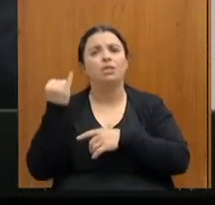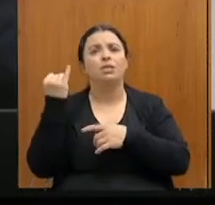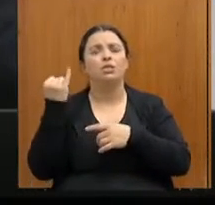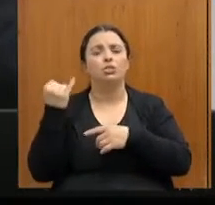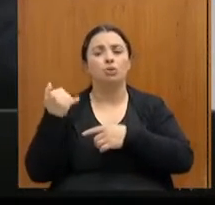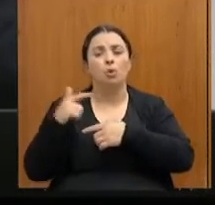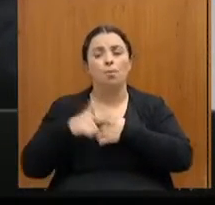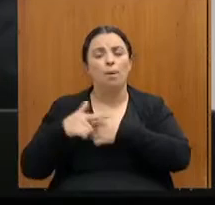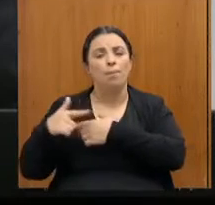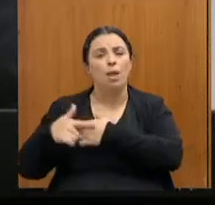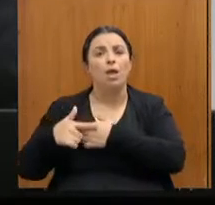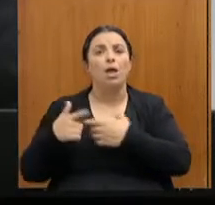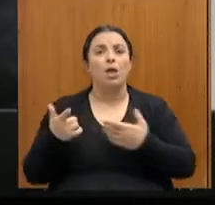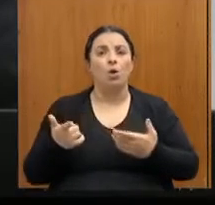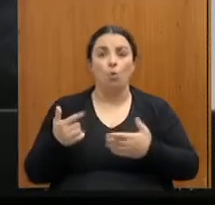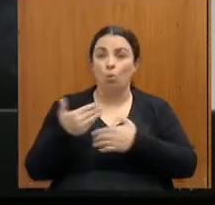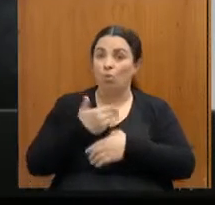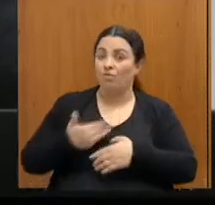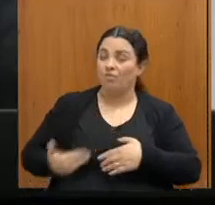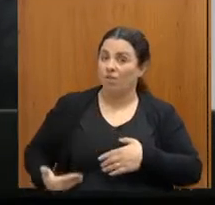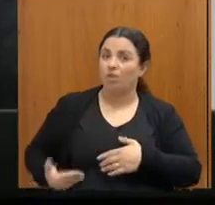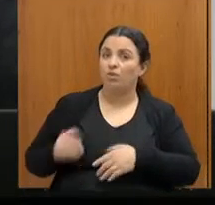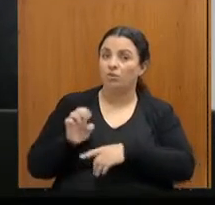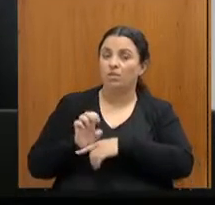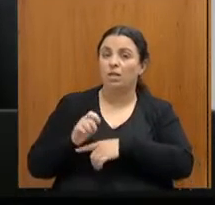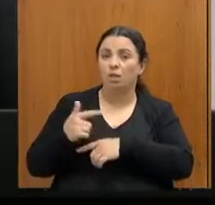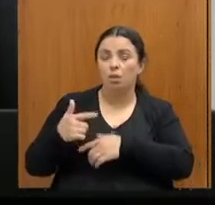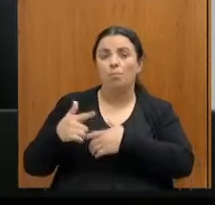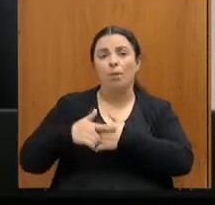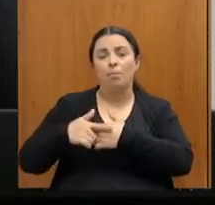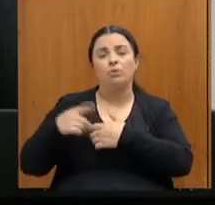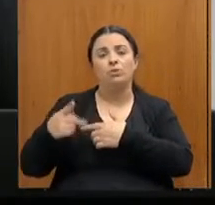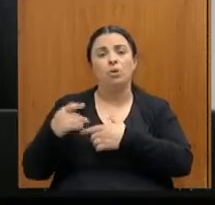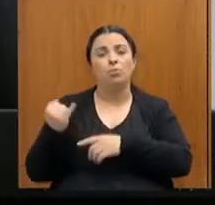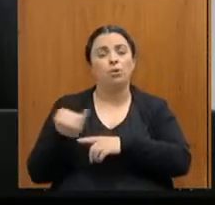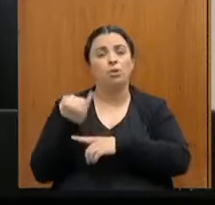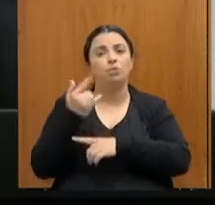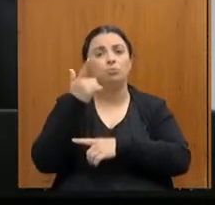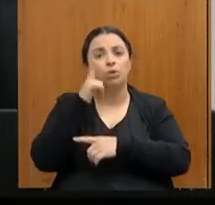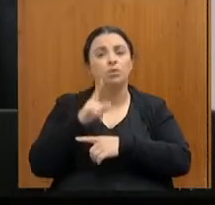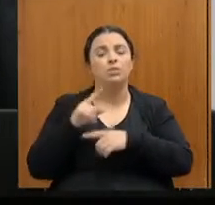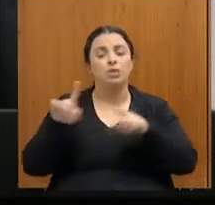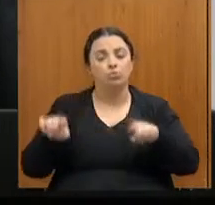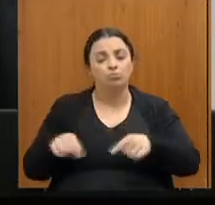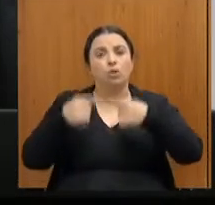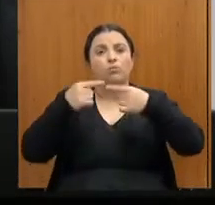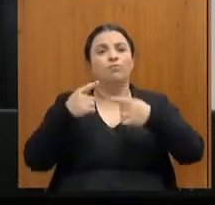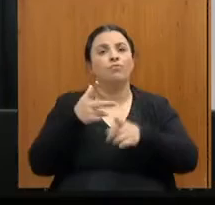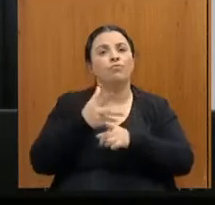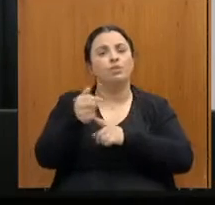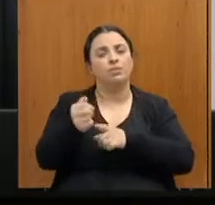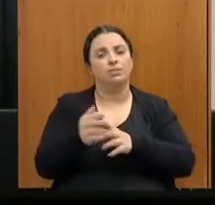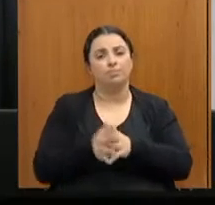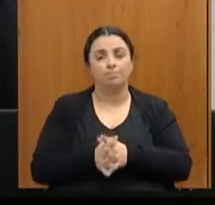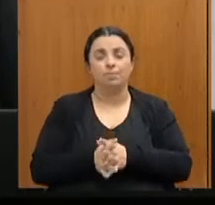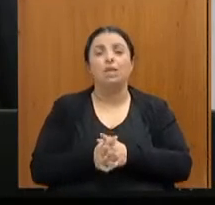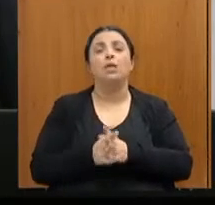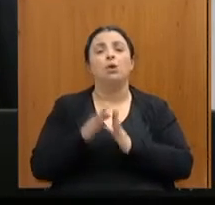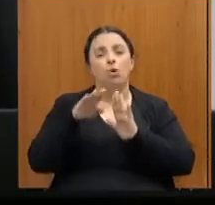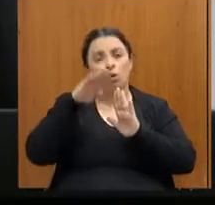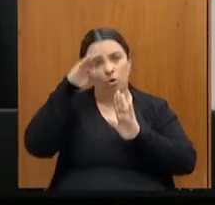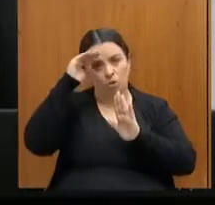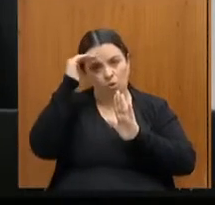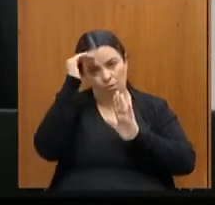superar os desafios que estão por vir portanto por ordem Olá pessoal nós vamos começar a